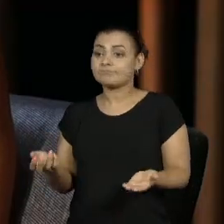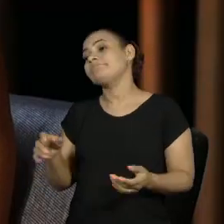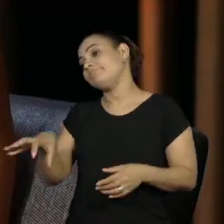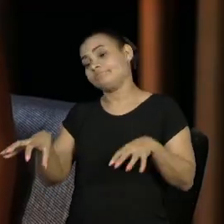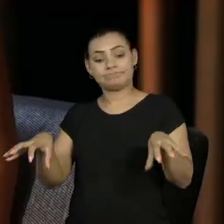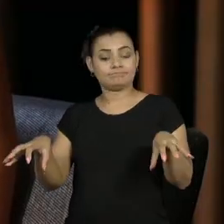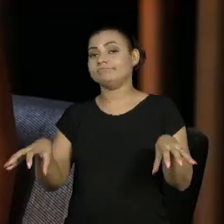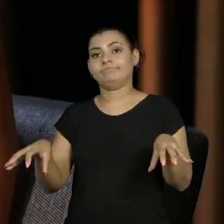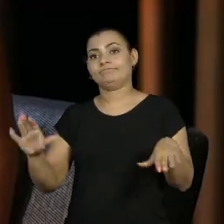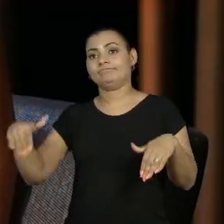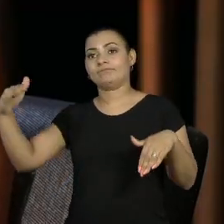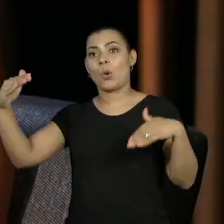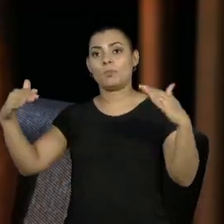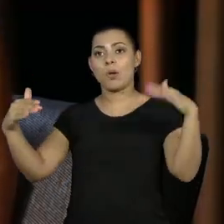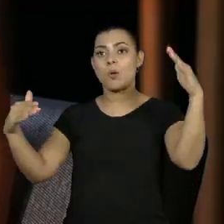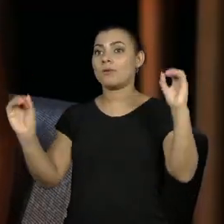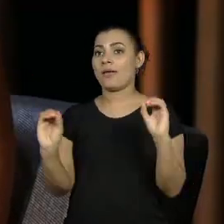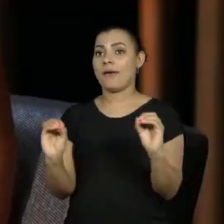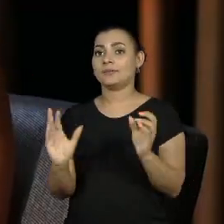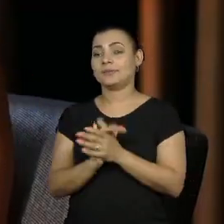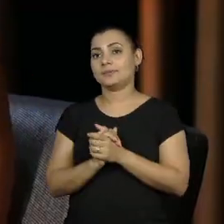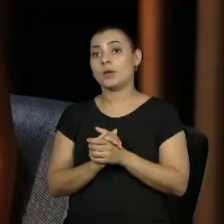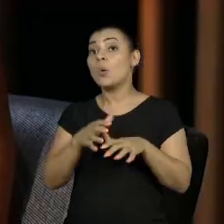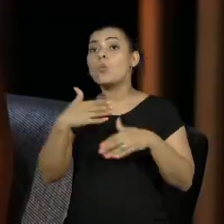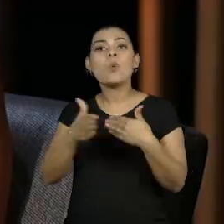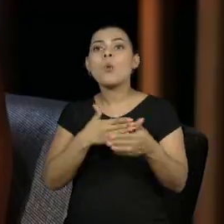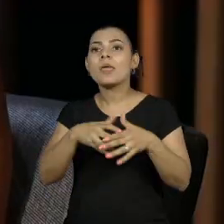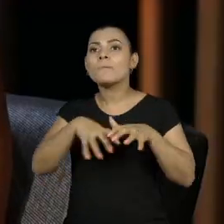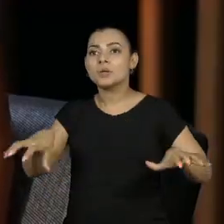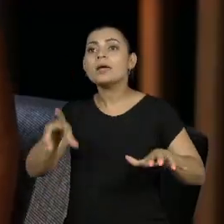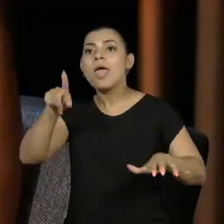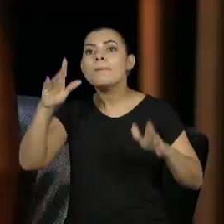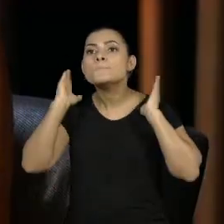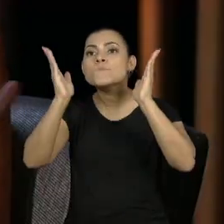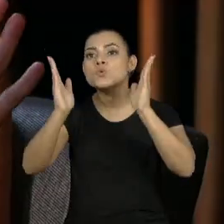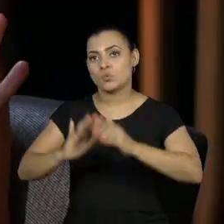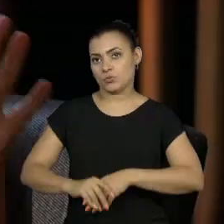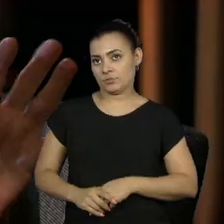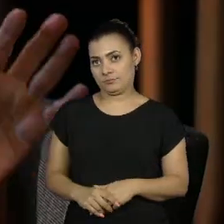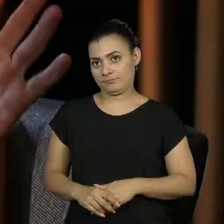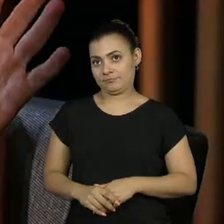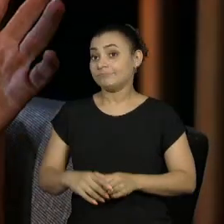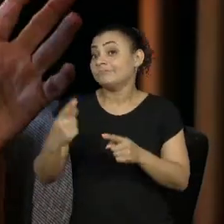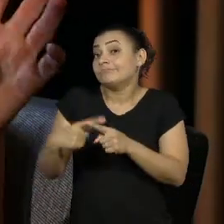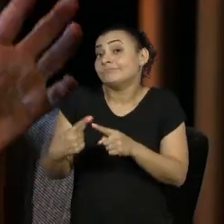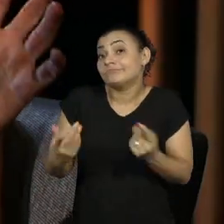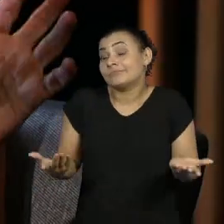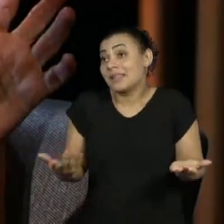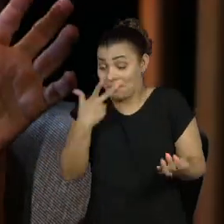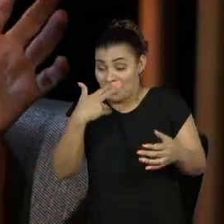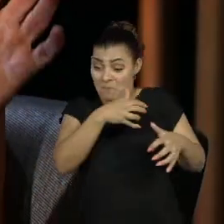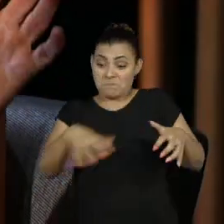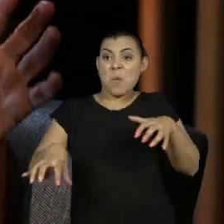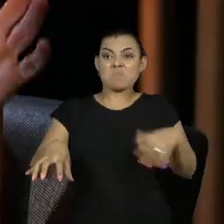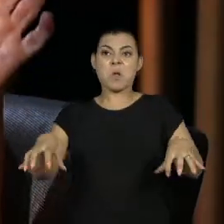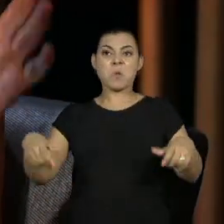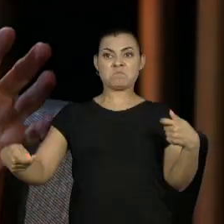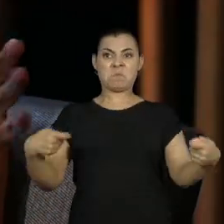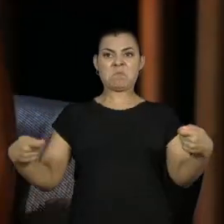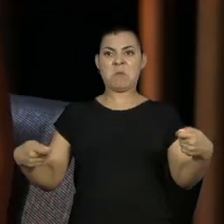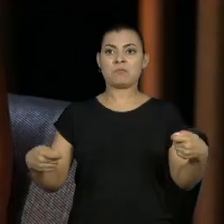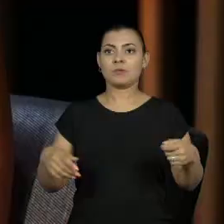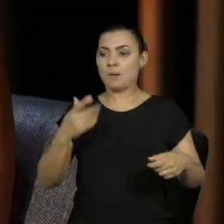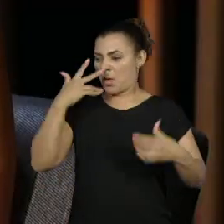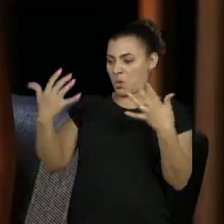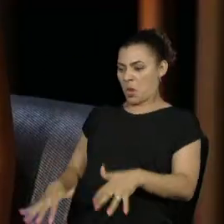de outro lado não é apogeu toda a polarização é burra Na minha opinião porque ela de alguma forma torna tudo muito